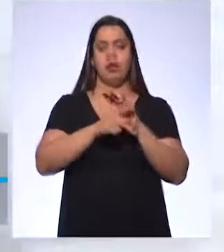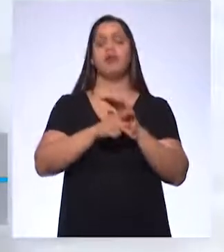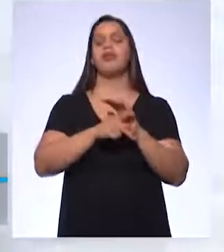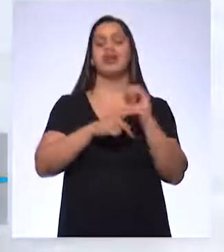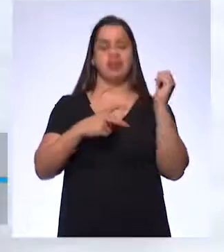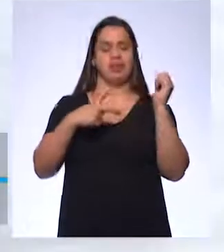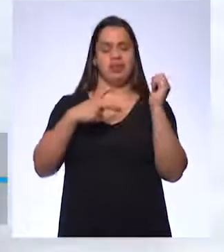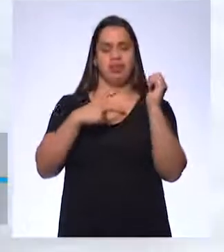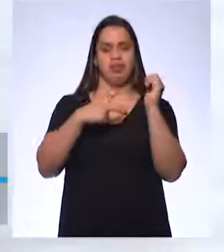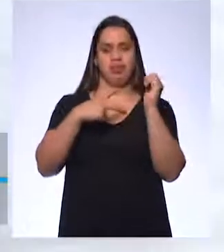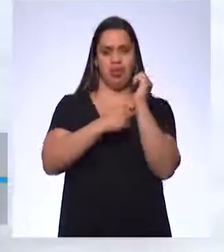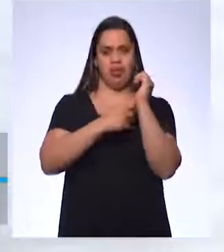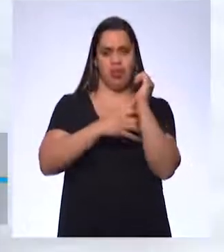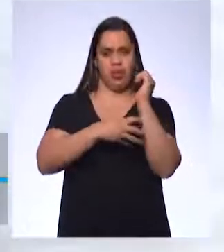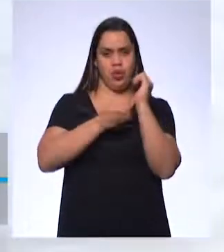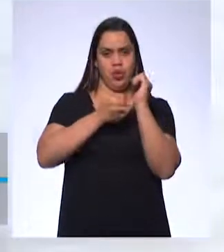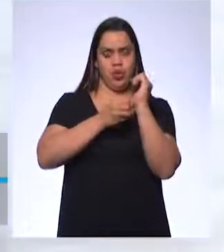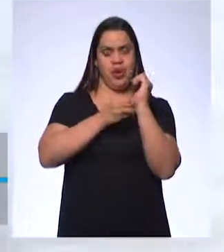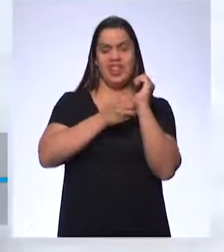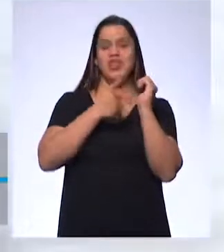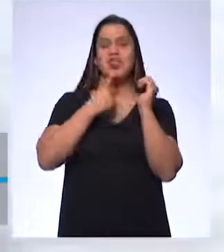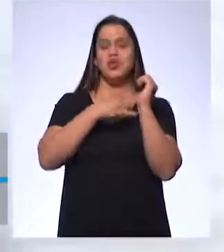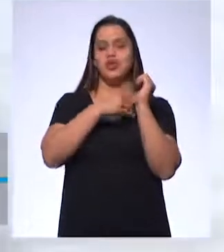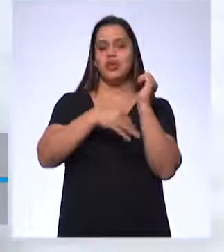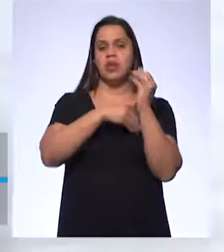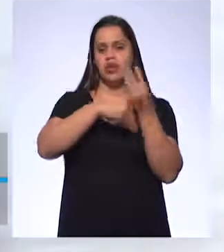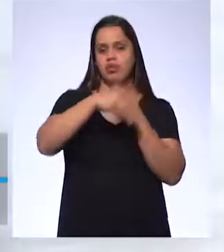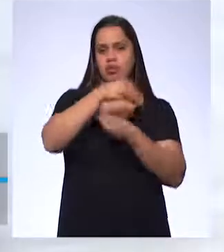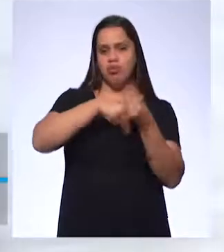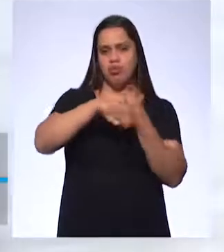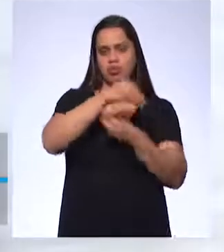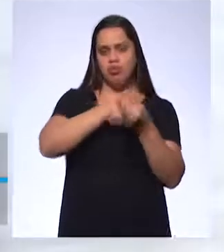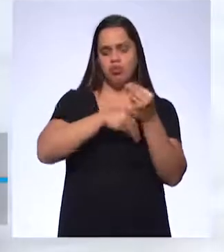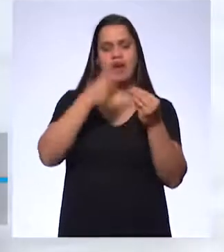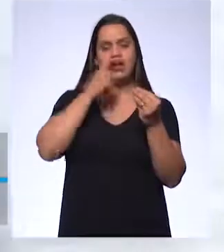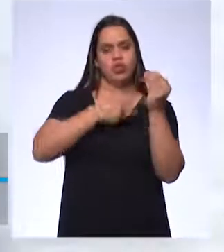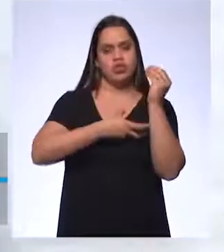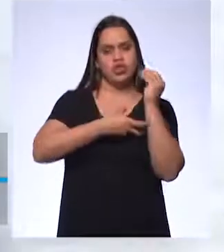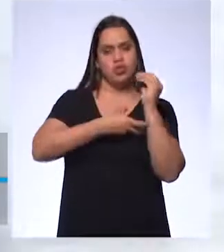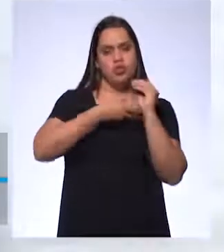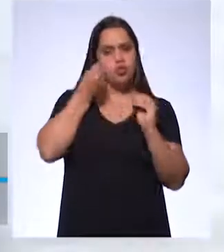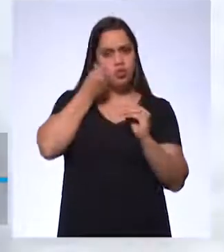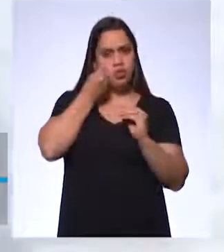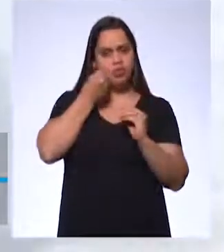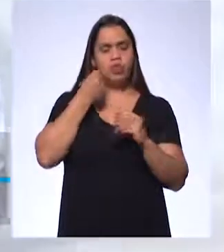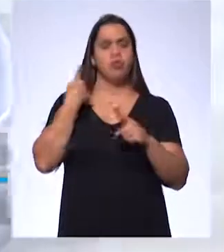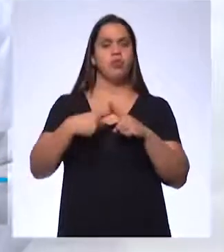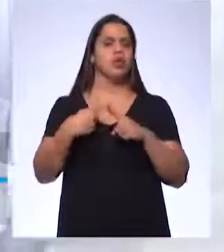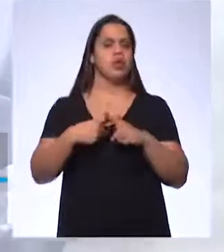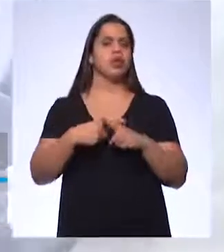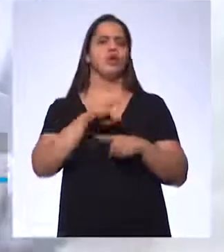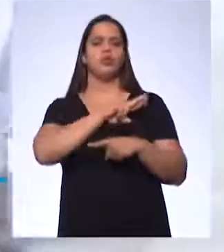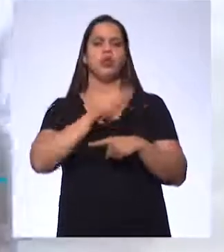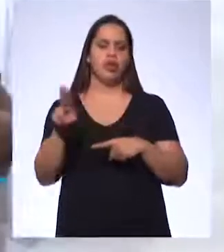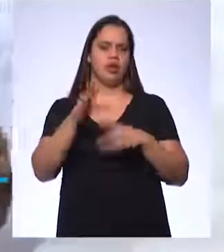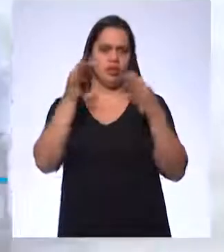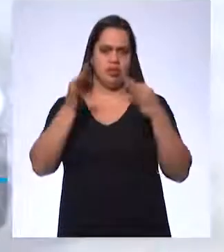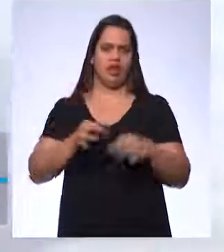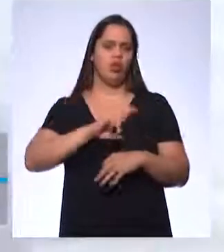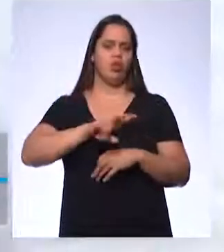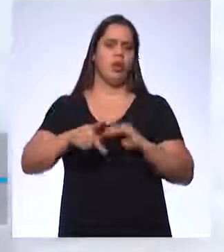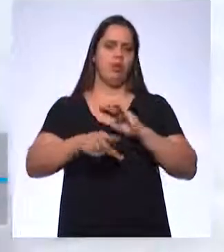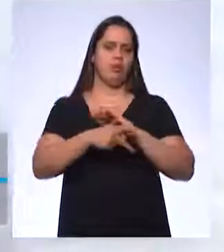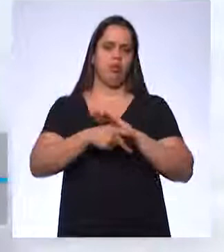liberar o sangue. E nesta hora, tá, é lógico que o termo correto não é cuspidinha, tal, mas aqui a gente